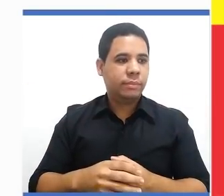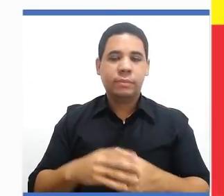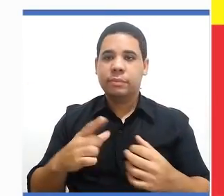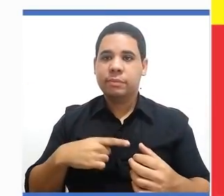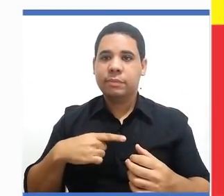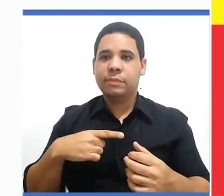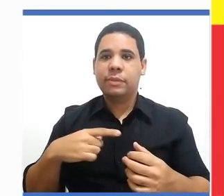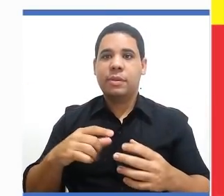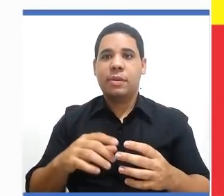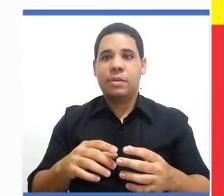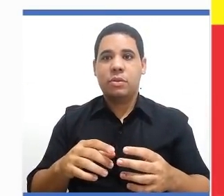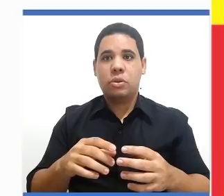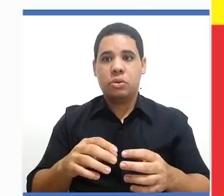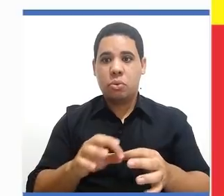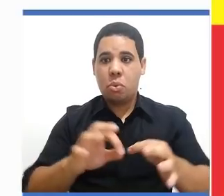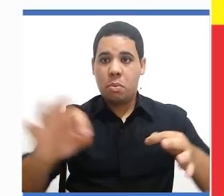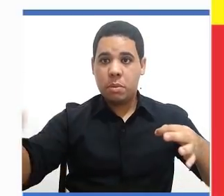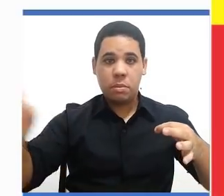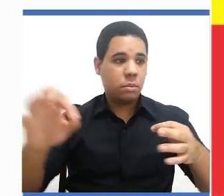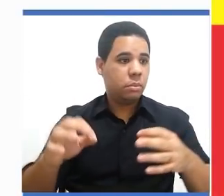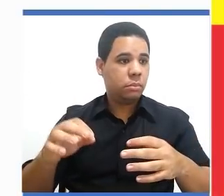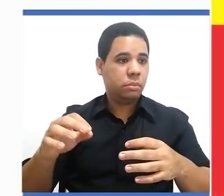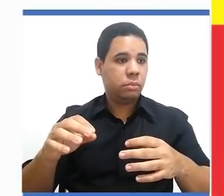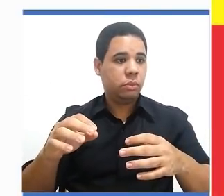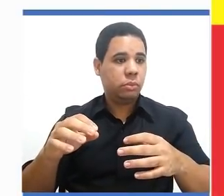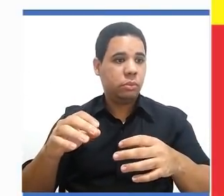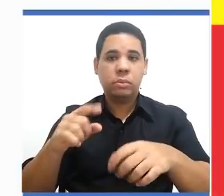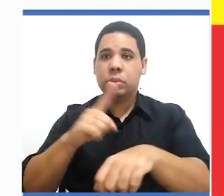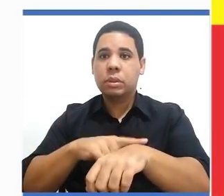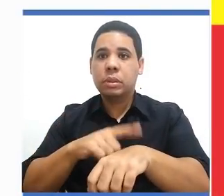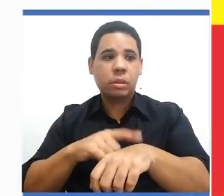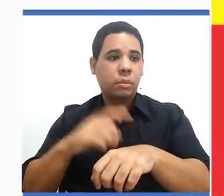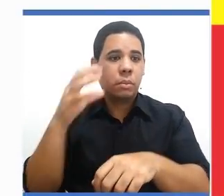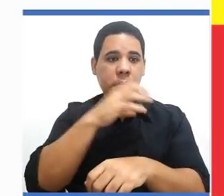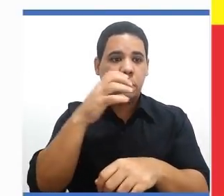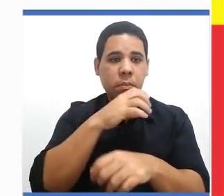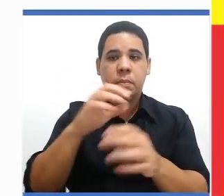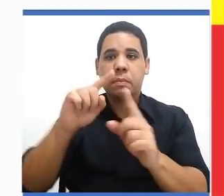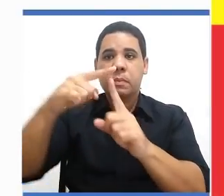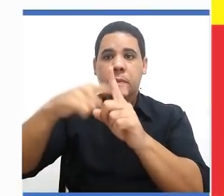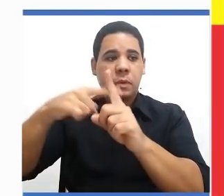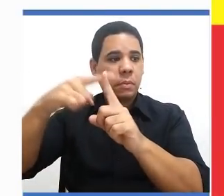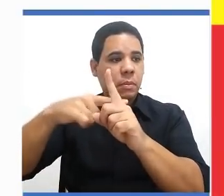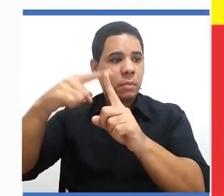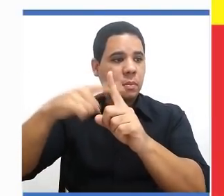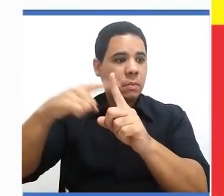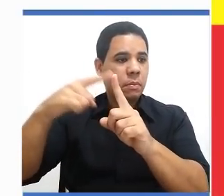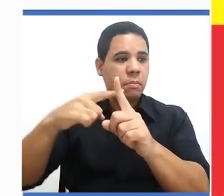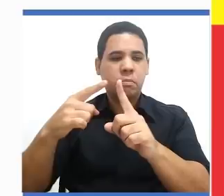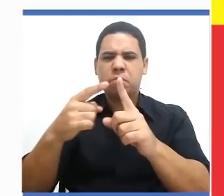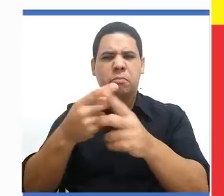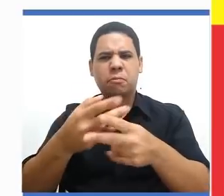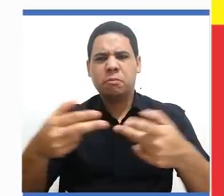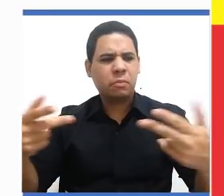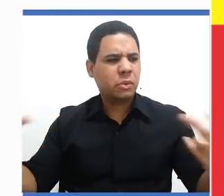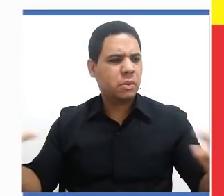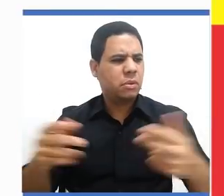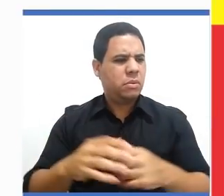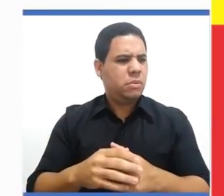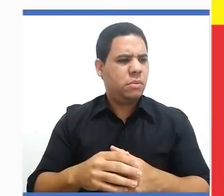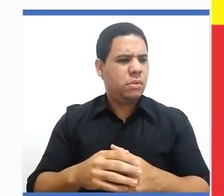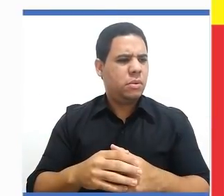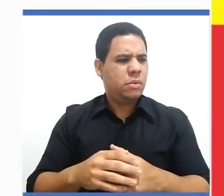comprimento, massa, tempo, velocidade, temperatura, volume e dentre outras grandezas. E as